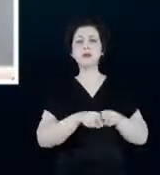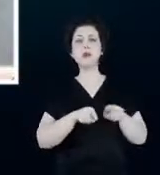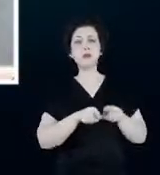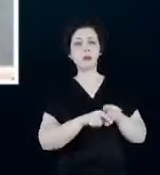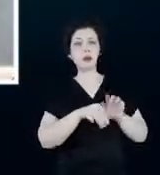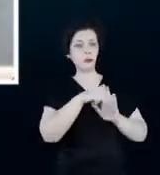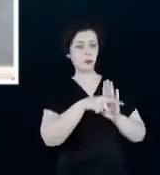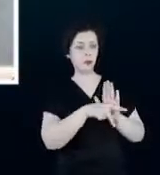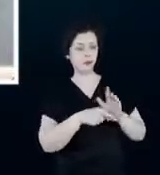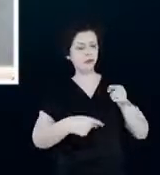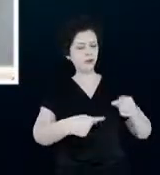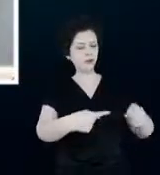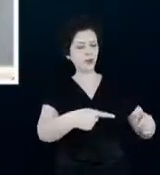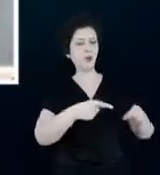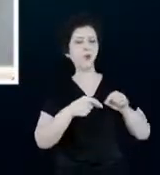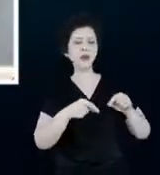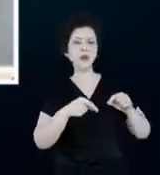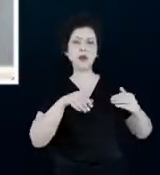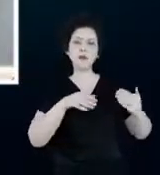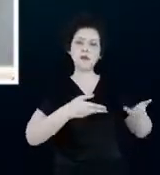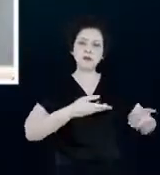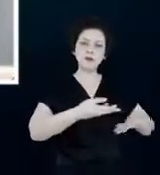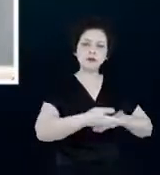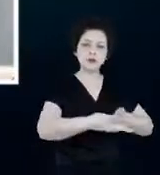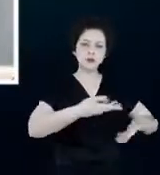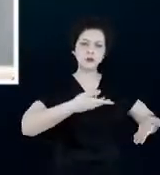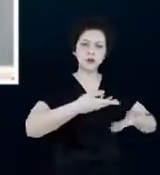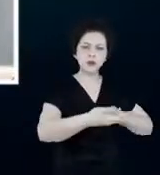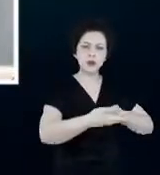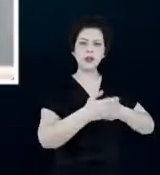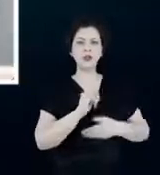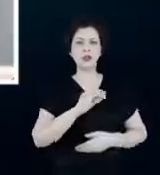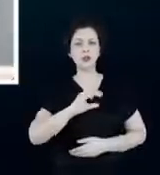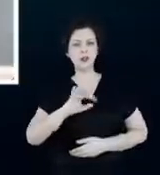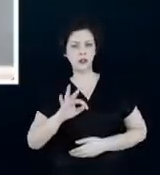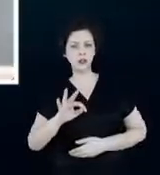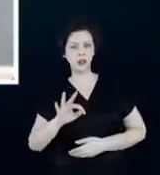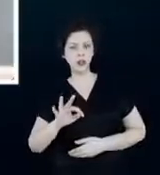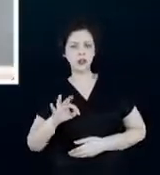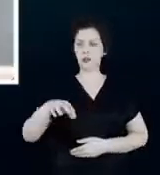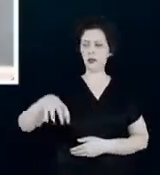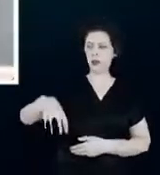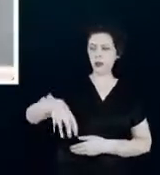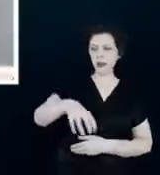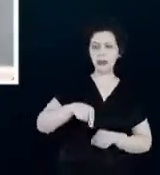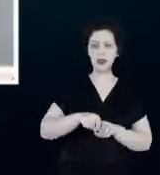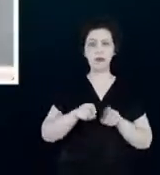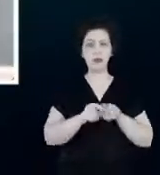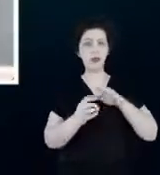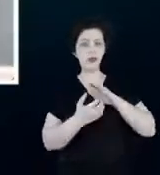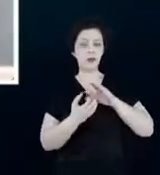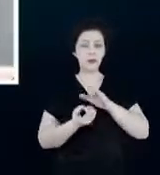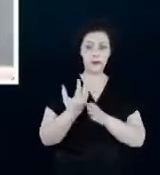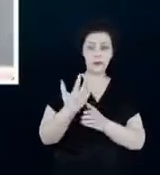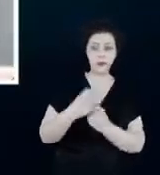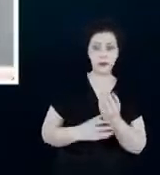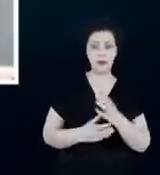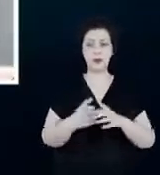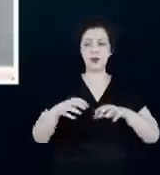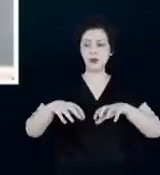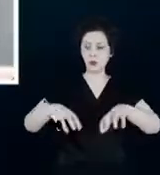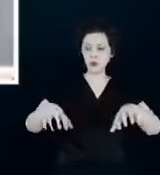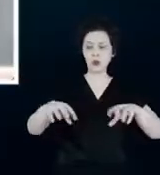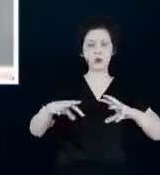é esse movimento de mão dupla, onde as ICTs, as startups, né, todos